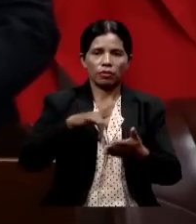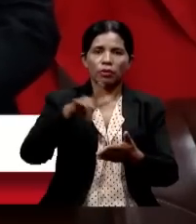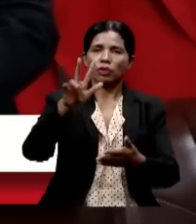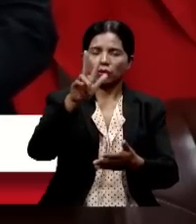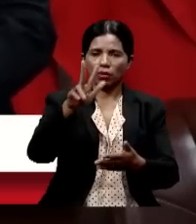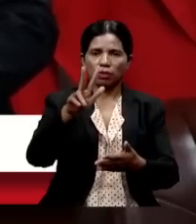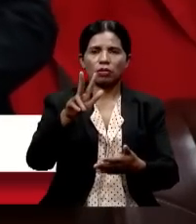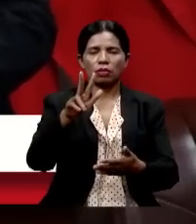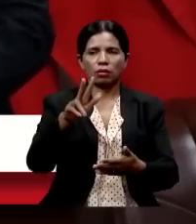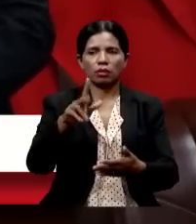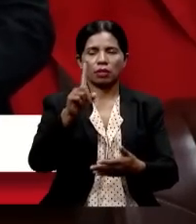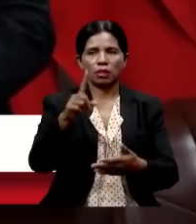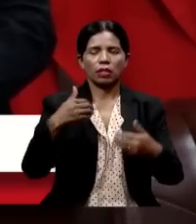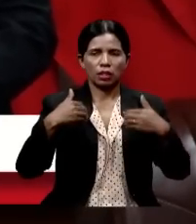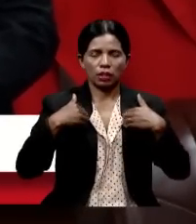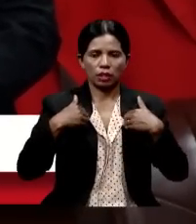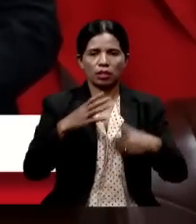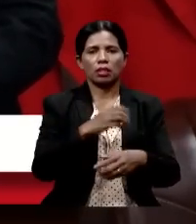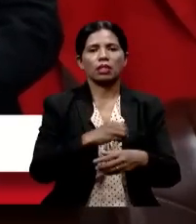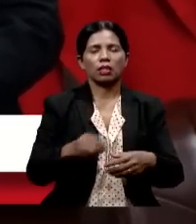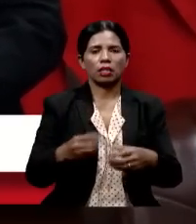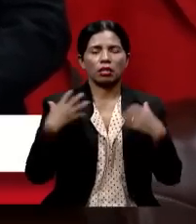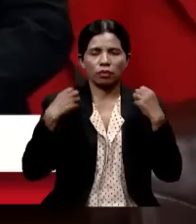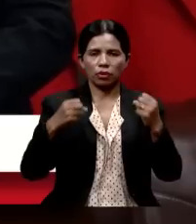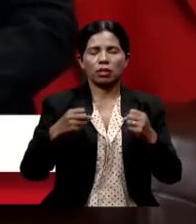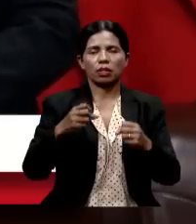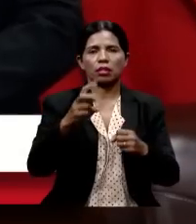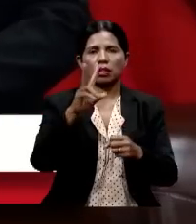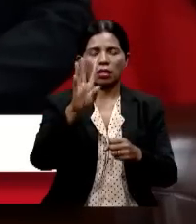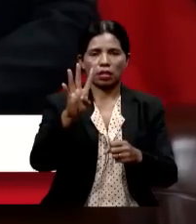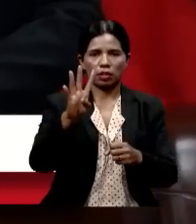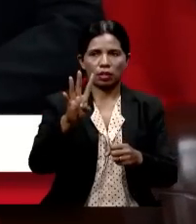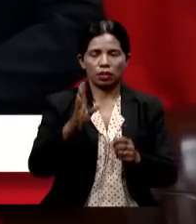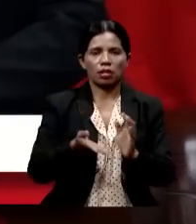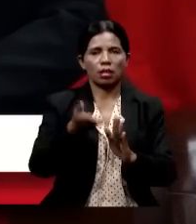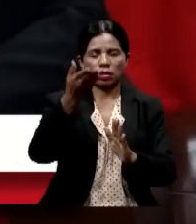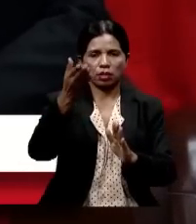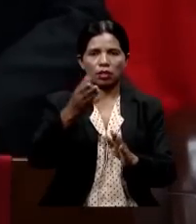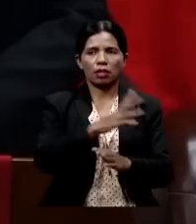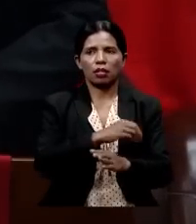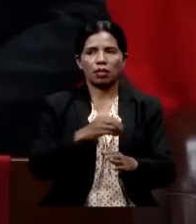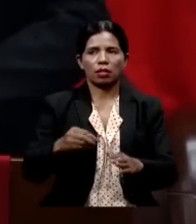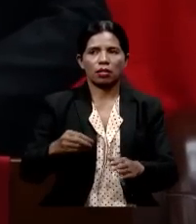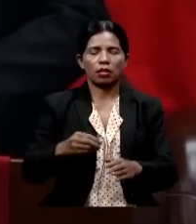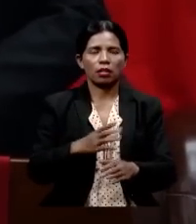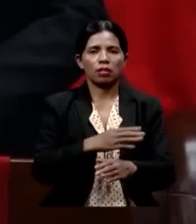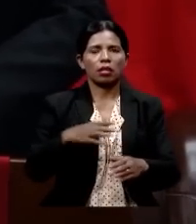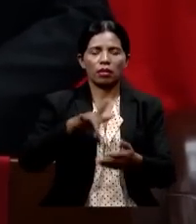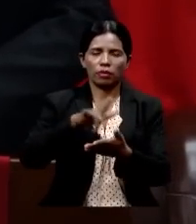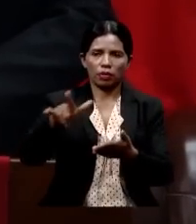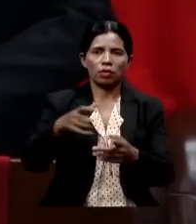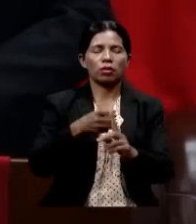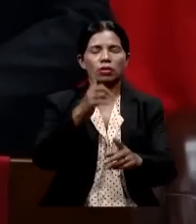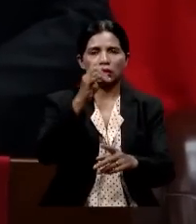e capacidade cadeira hat, nia nebe velocidade asli, ane sam avião quantas oi ne, usi dili